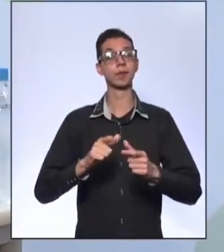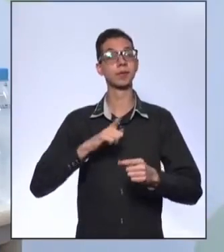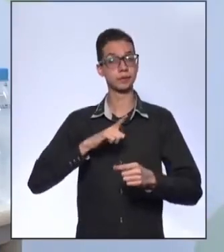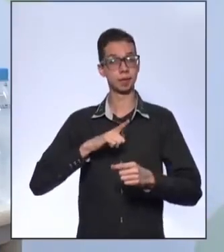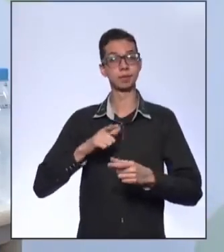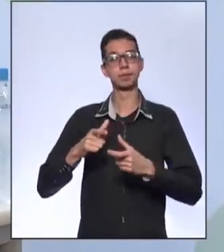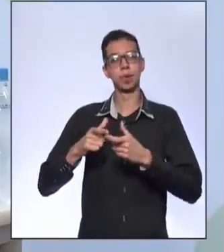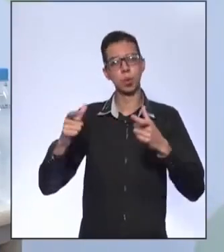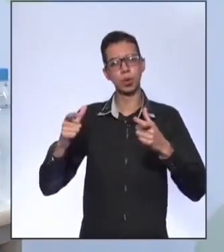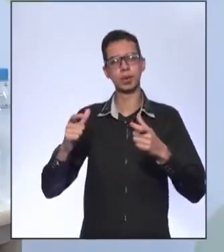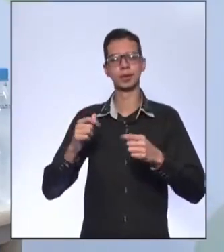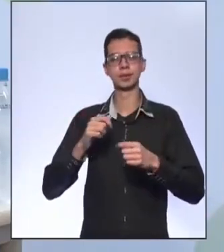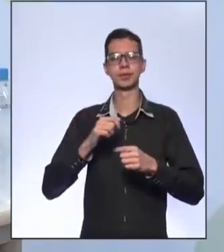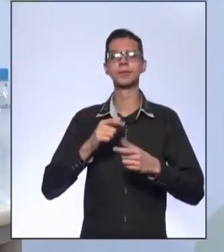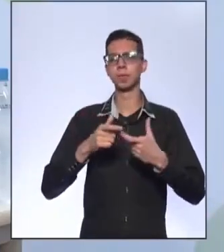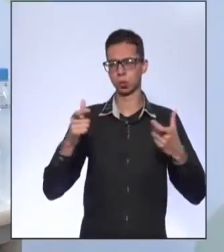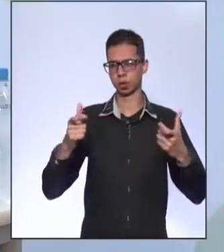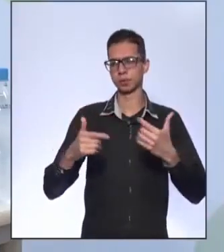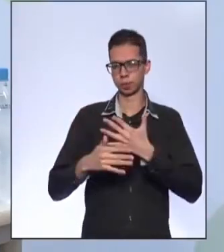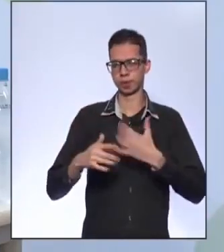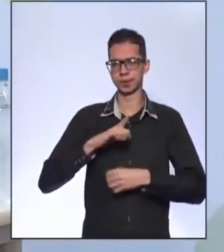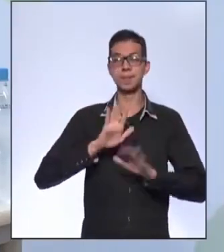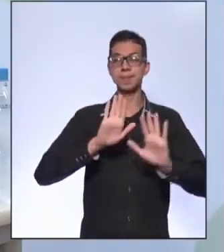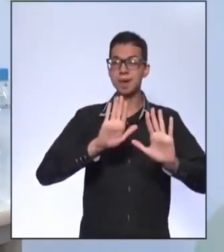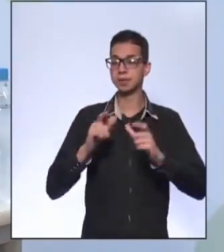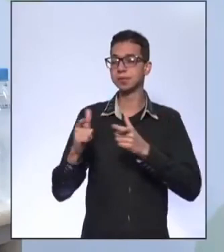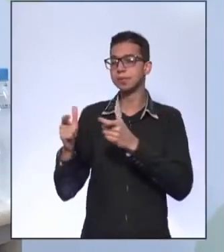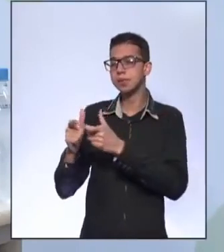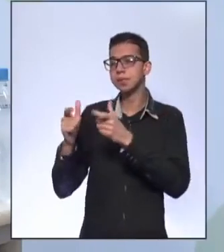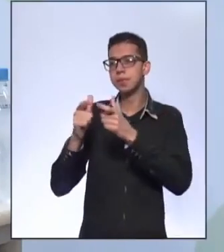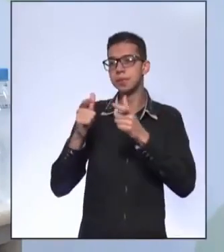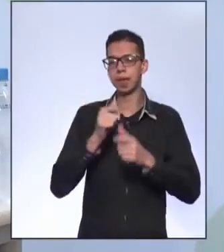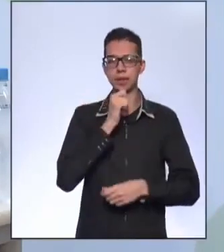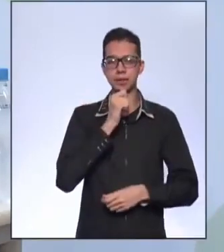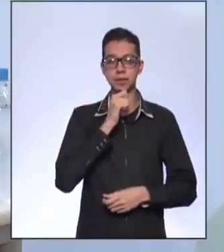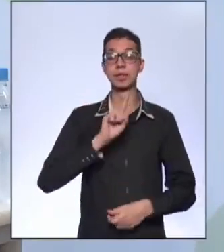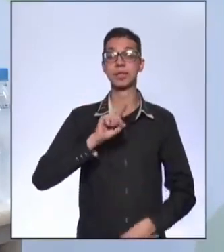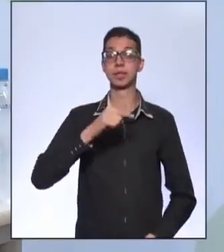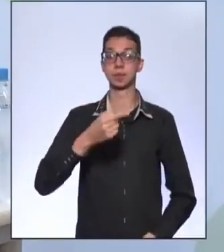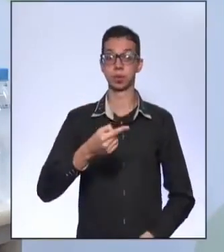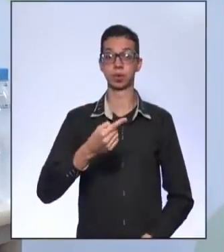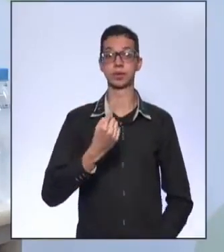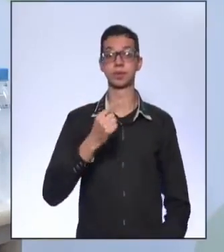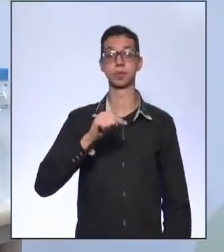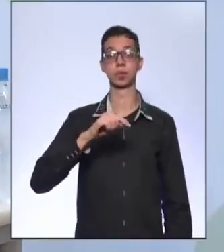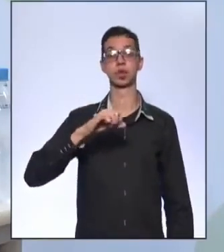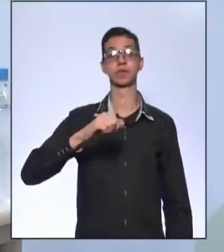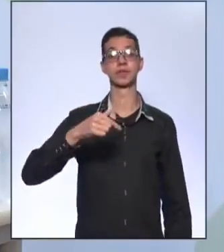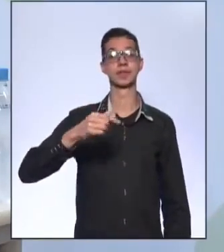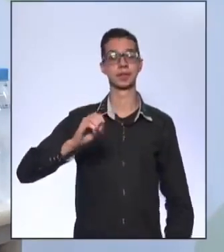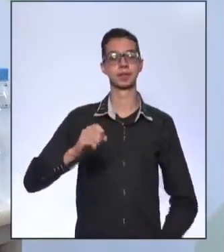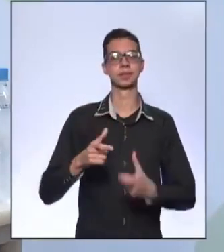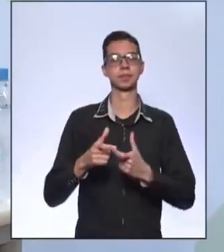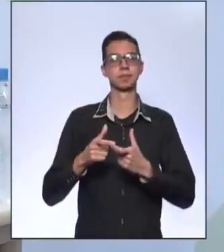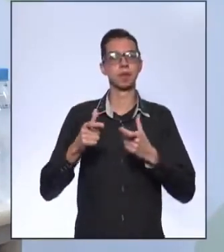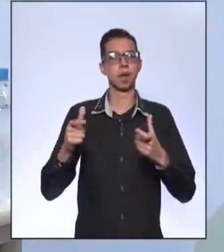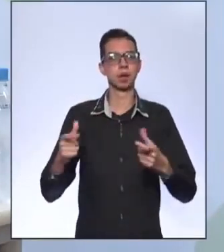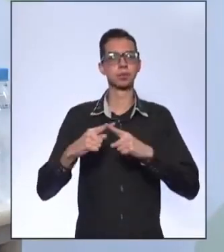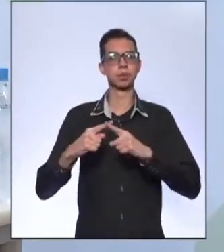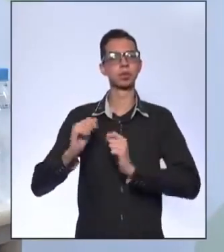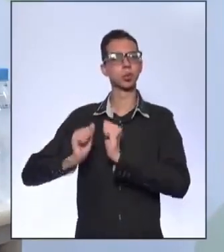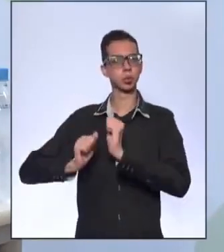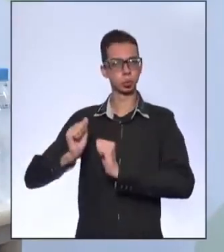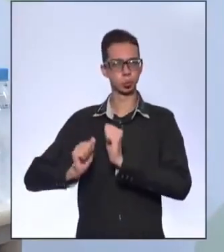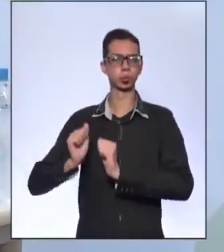urbana no Brasil é 56 por cento em 1980 a média aumentou bastante até para ela pela questão da do processo